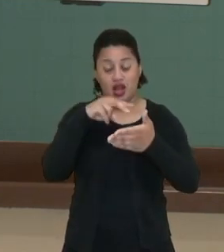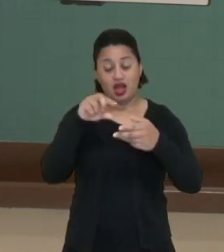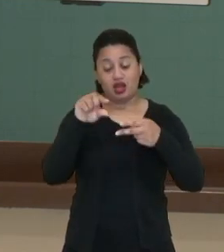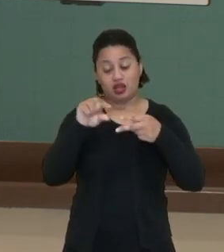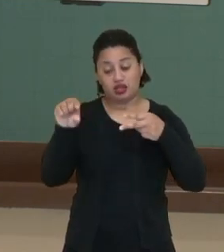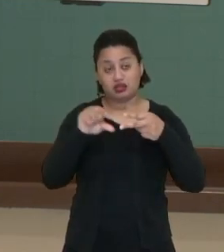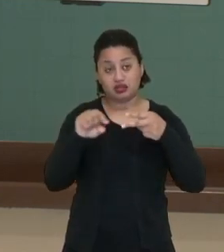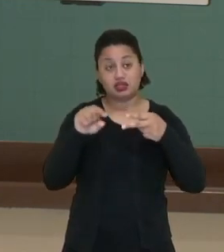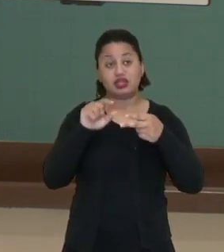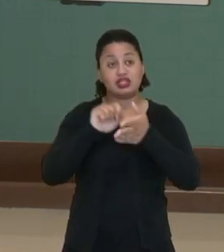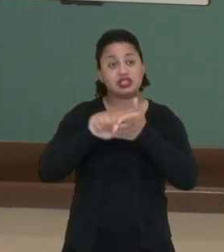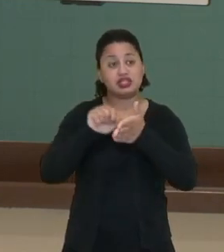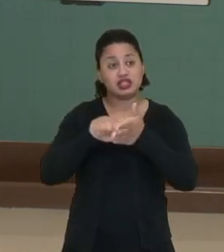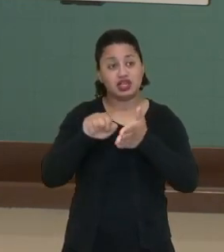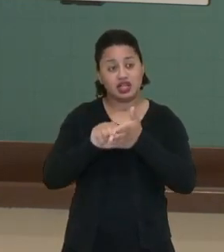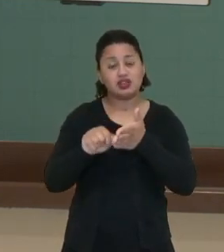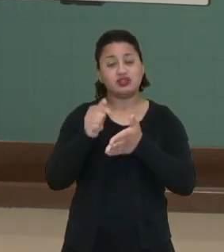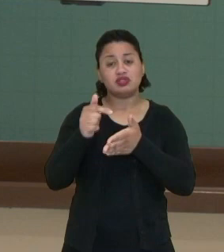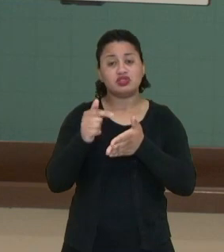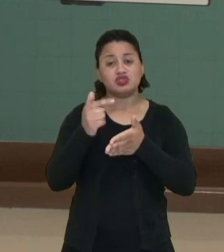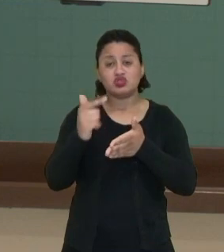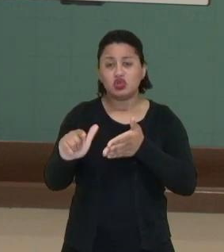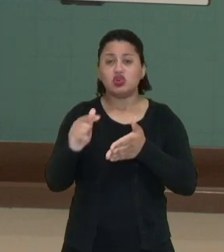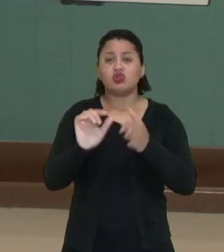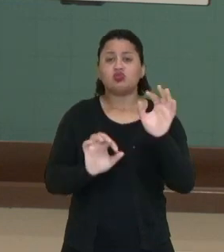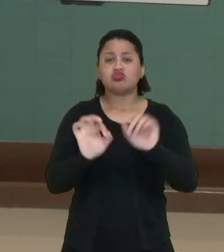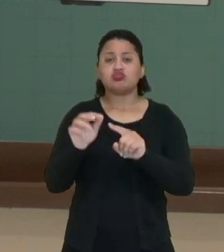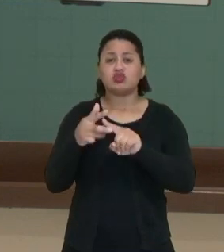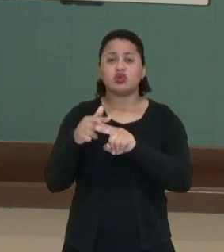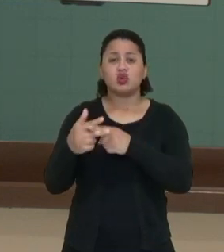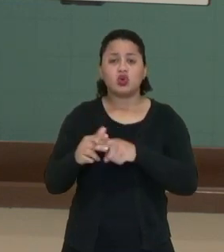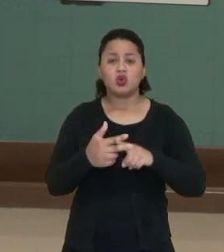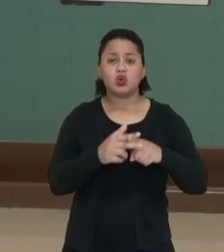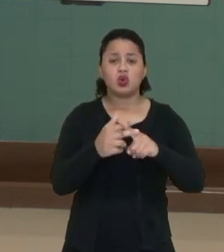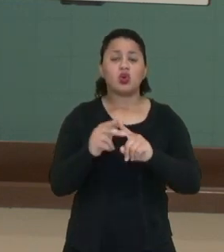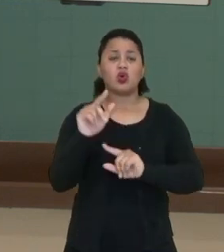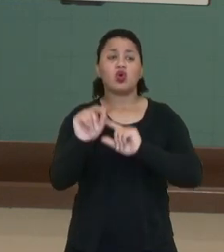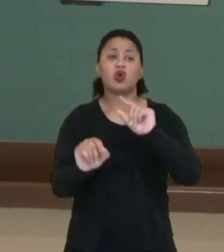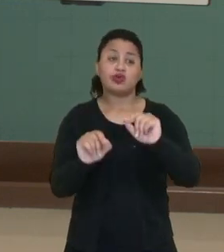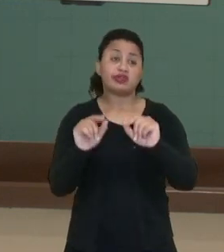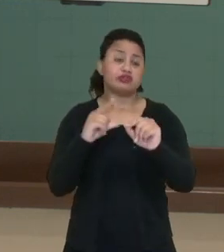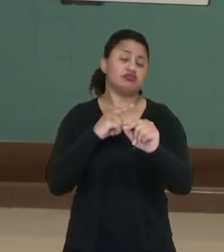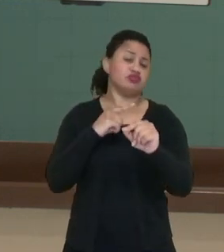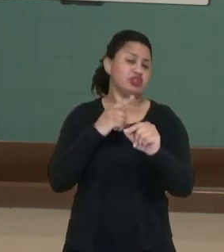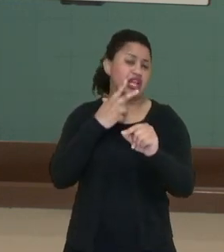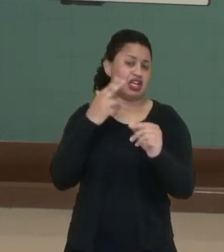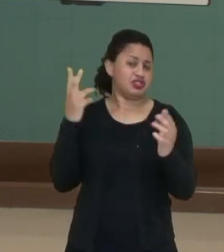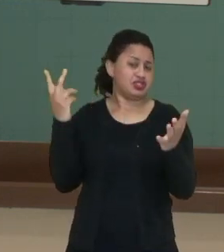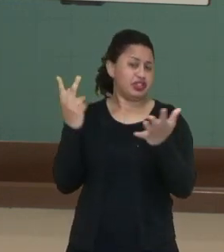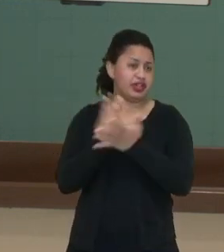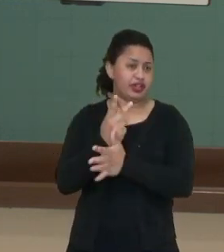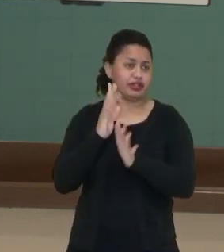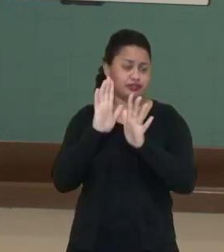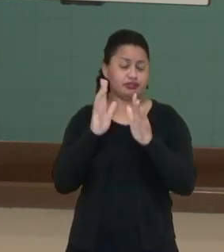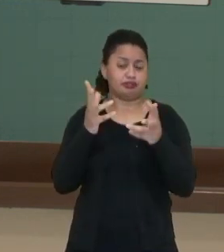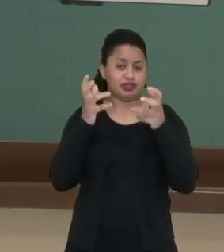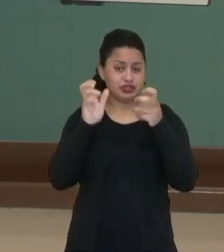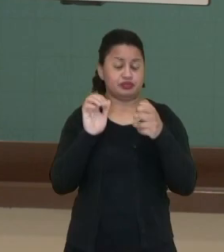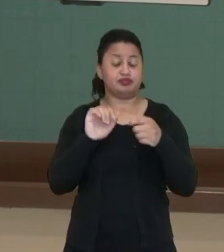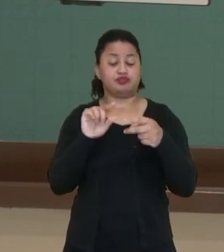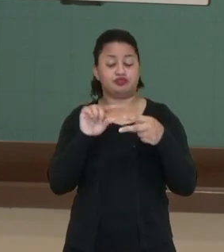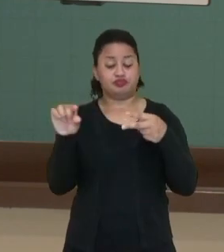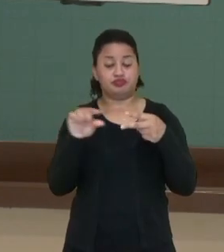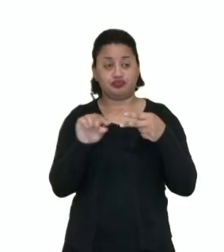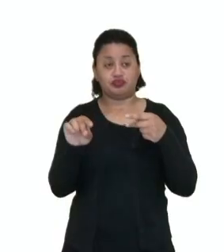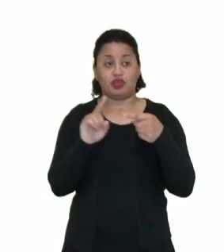frases e reescreva-as, corrigindo o que considerar errado. Então olha que facinho, tem duas frases